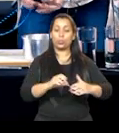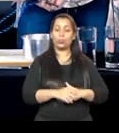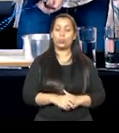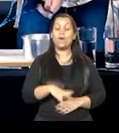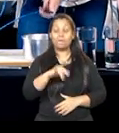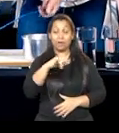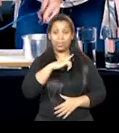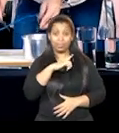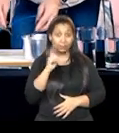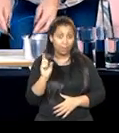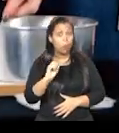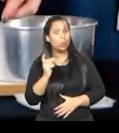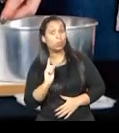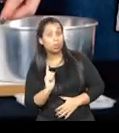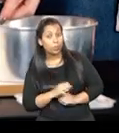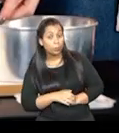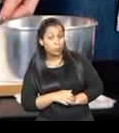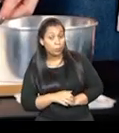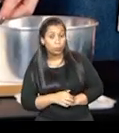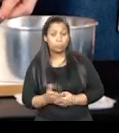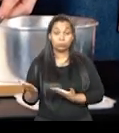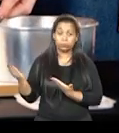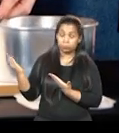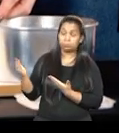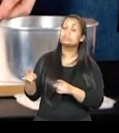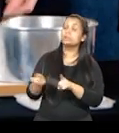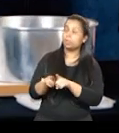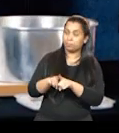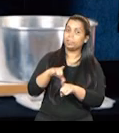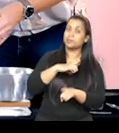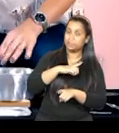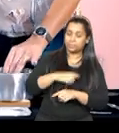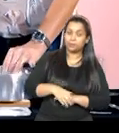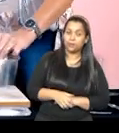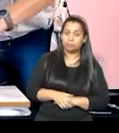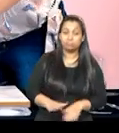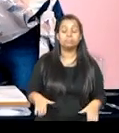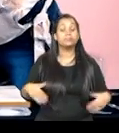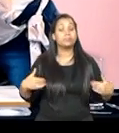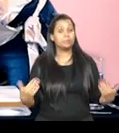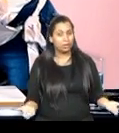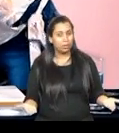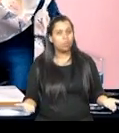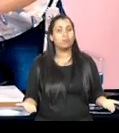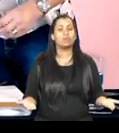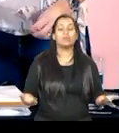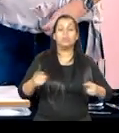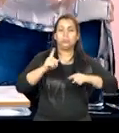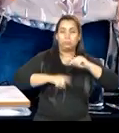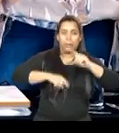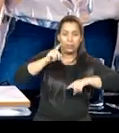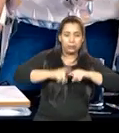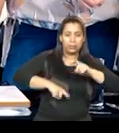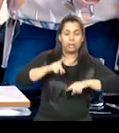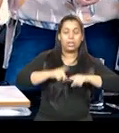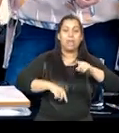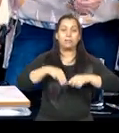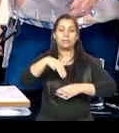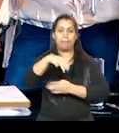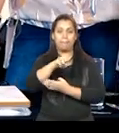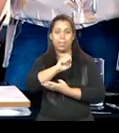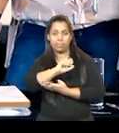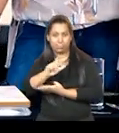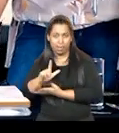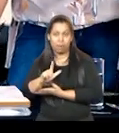Também vai conduzir ou não? Também conduz. Pessoal, os materiais